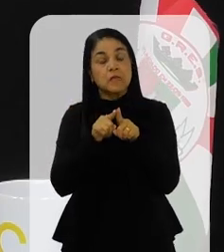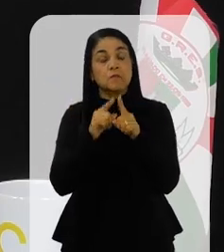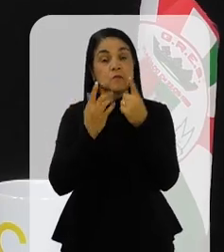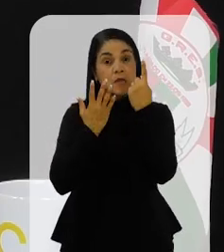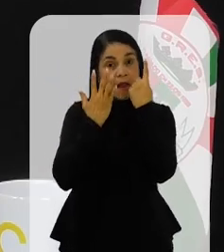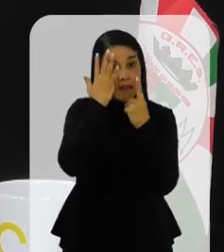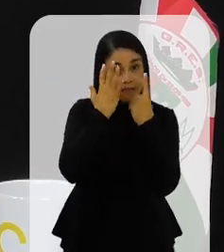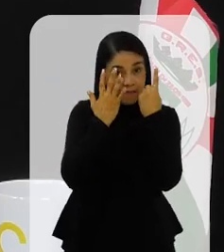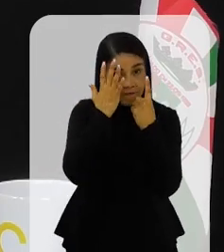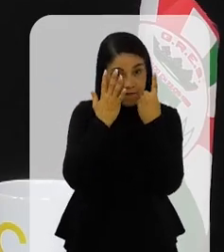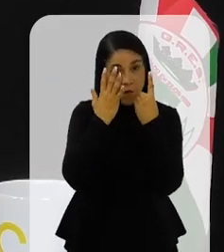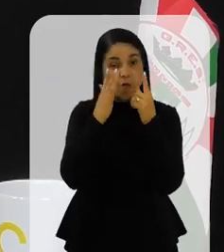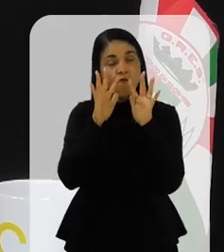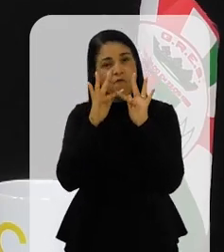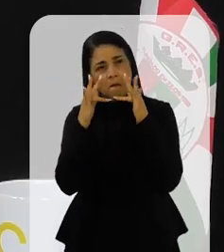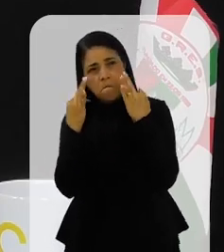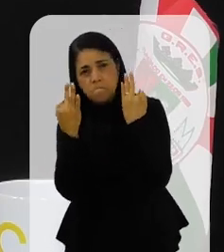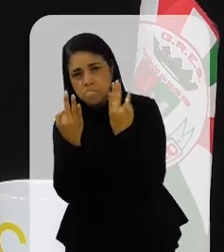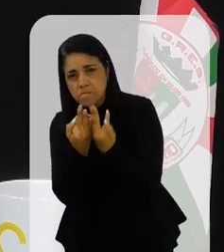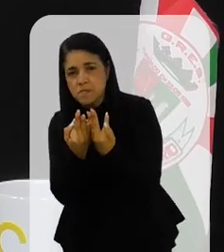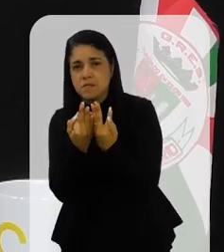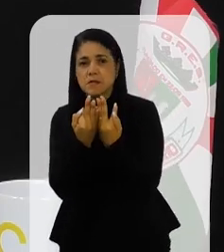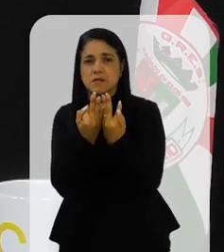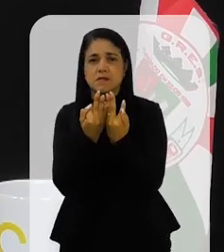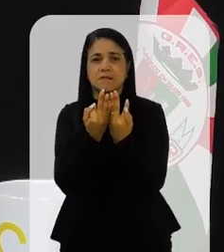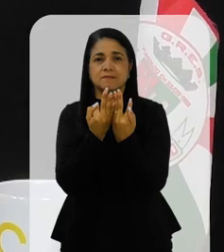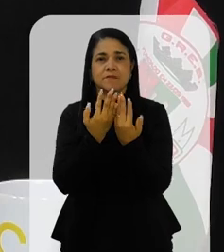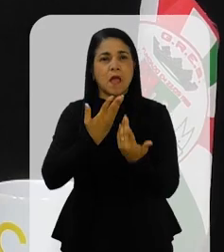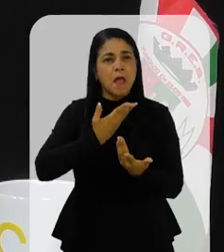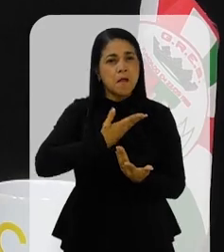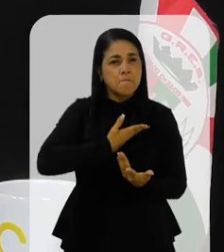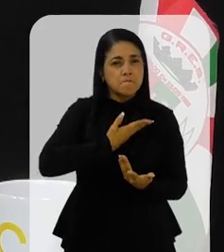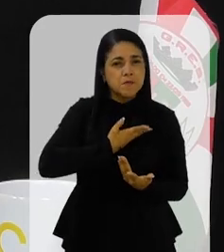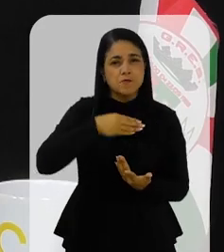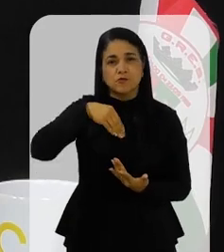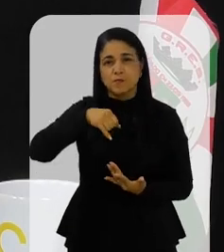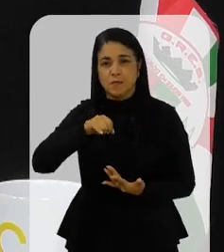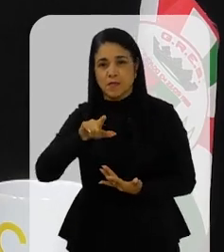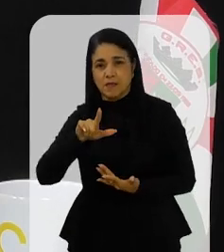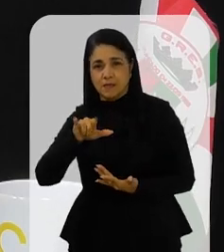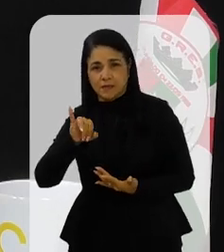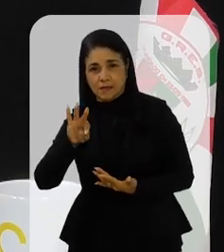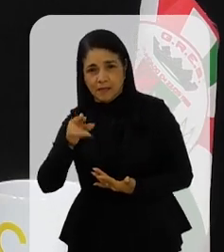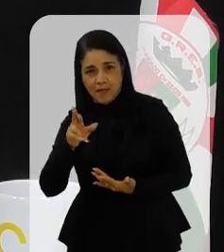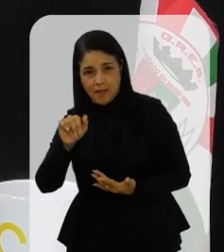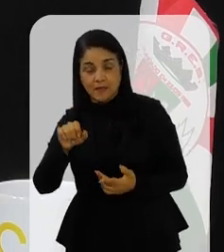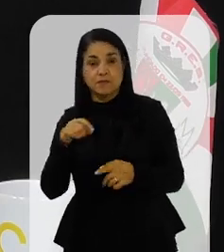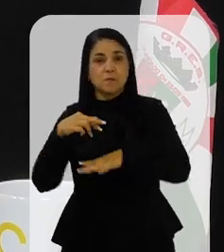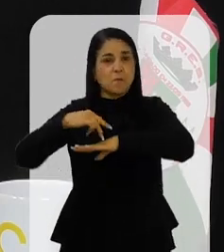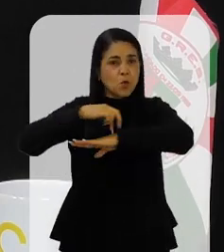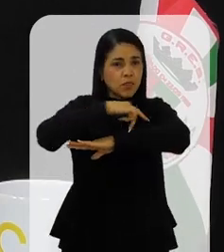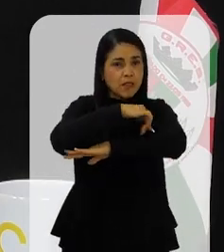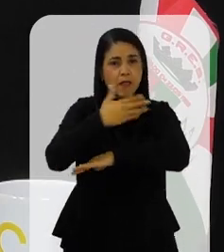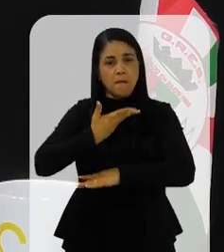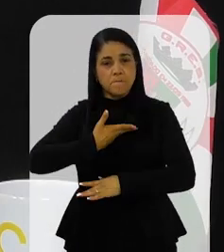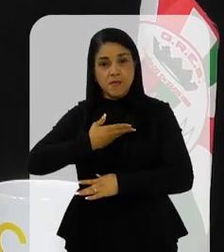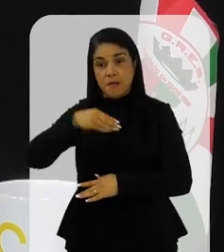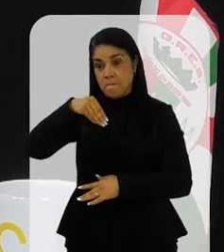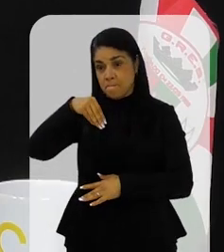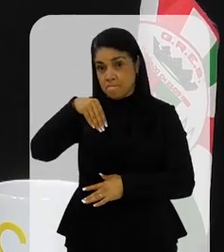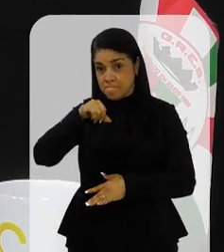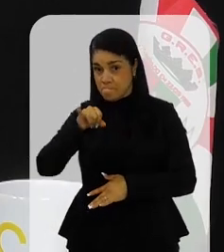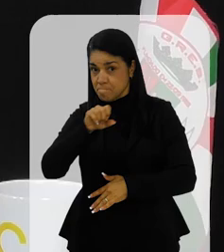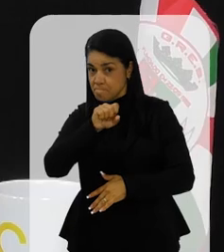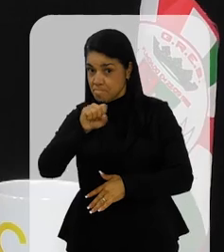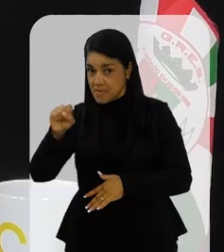carnaval, né, família, amigos militares, modelos. Uma amiga minha, a Missa, eu levei até,